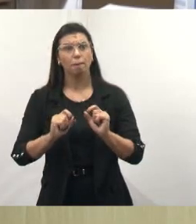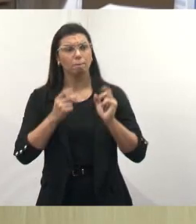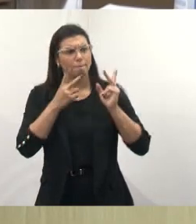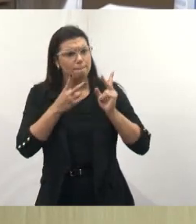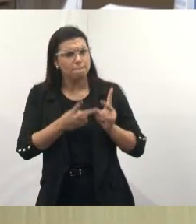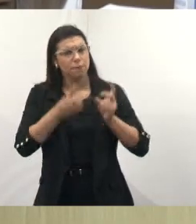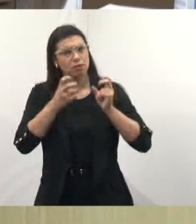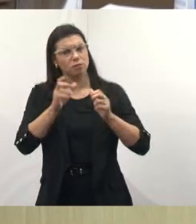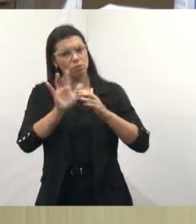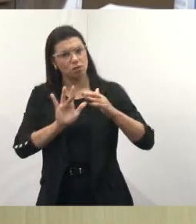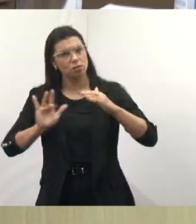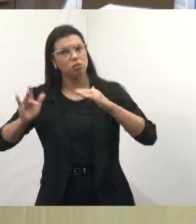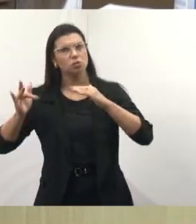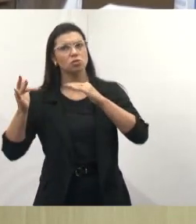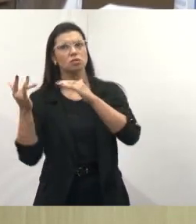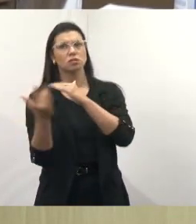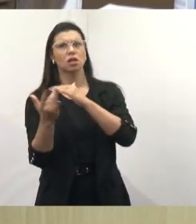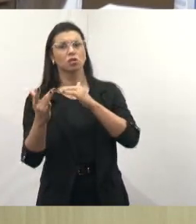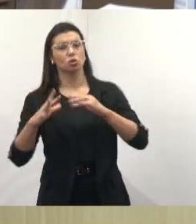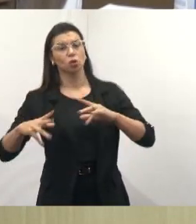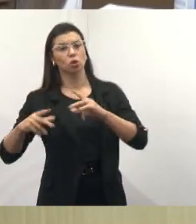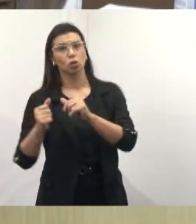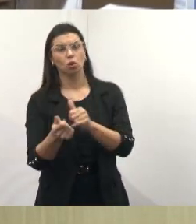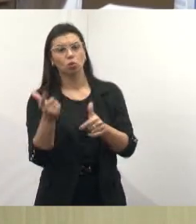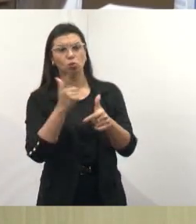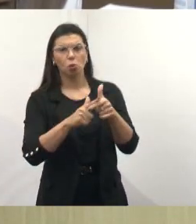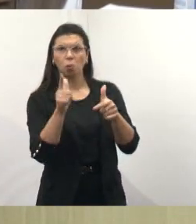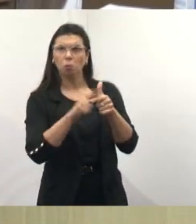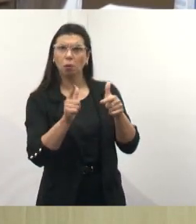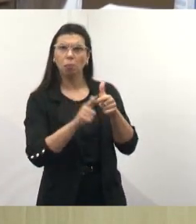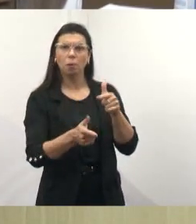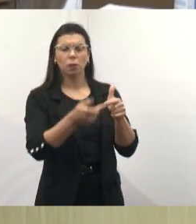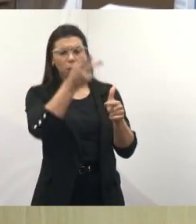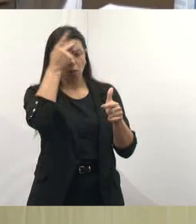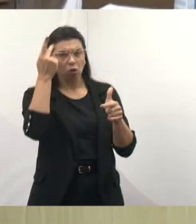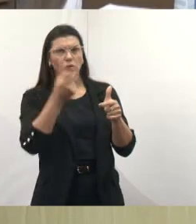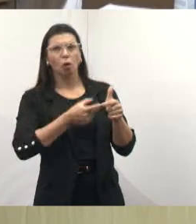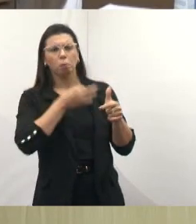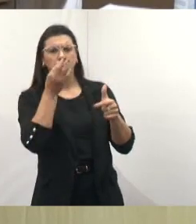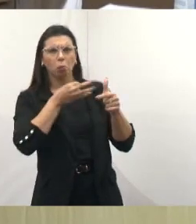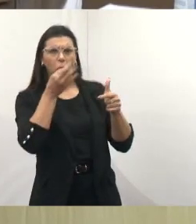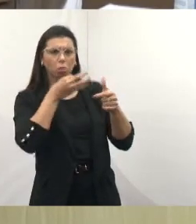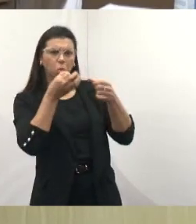colocadas também nas redes sociais, que nem o vereador falou que a gente não compartilha. Nós podemos